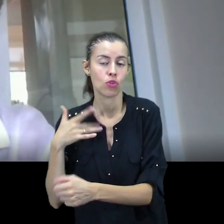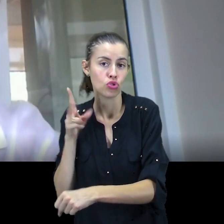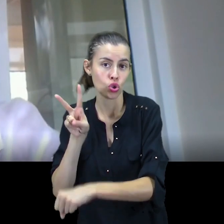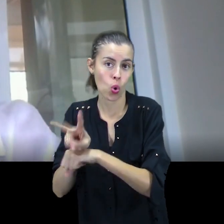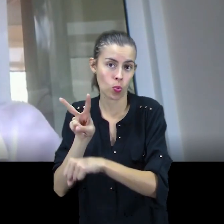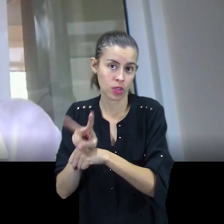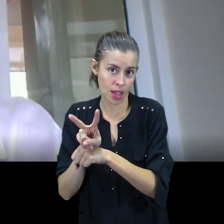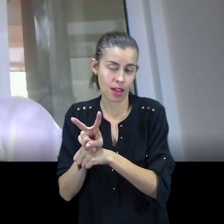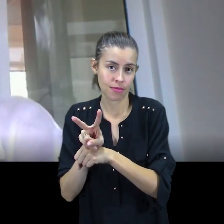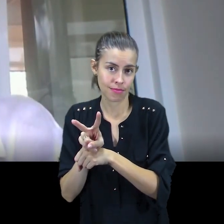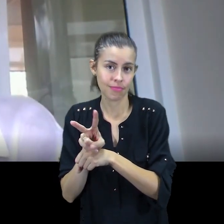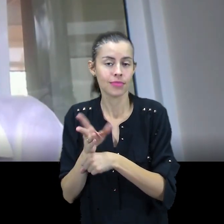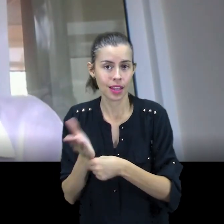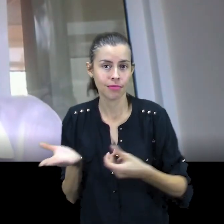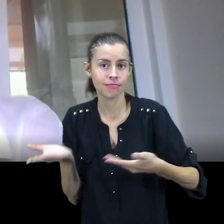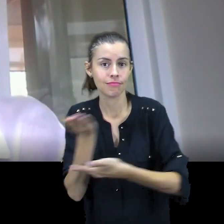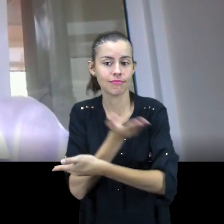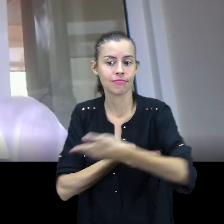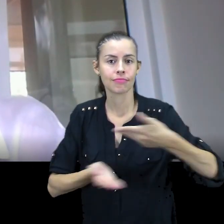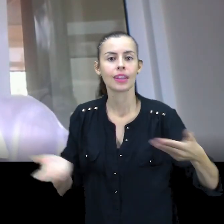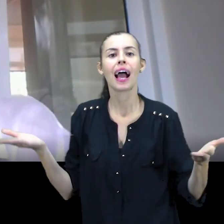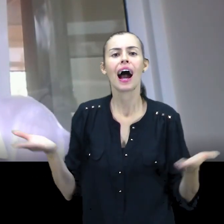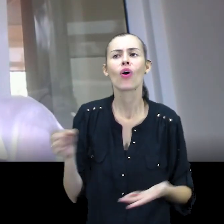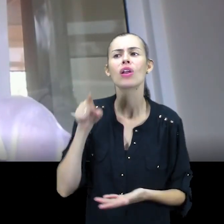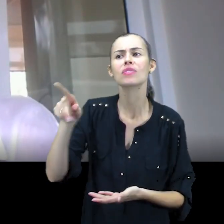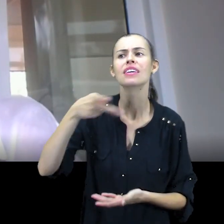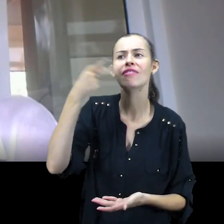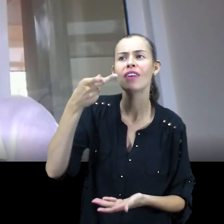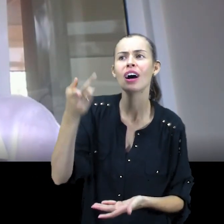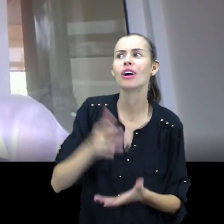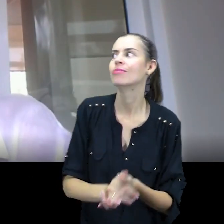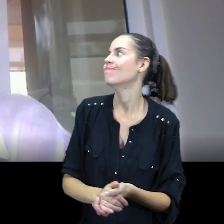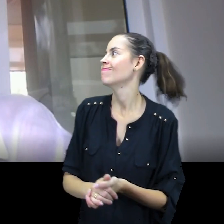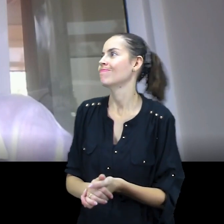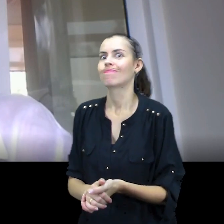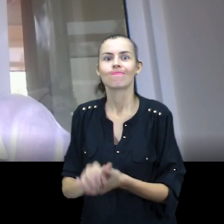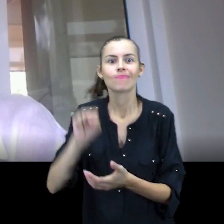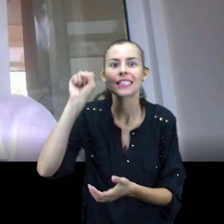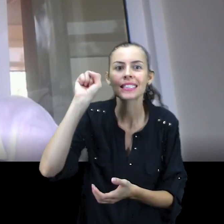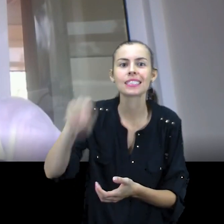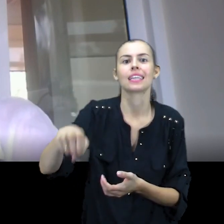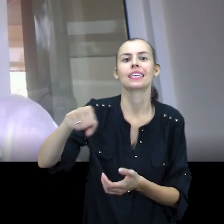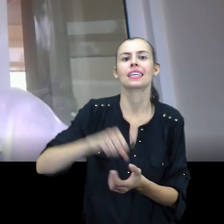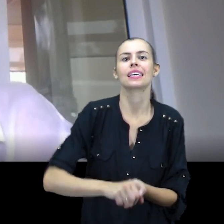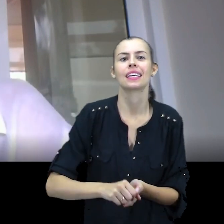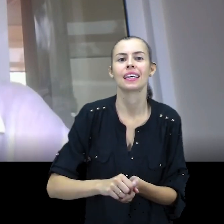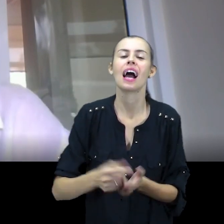saúde é uma área meio dura, não é uma área relacional, mas é uma área dura no sentido de que tem seus protocolos,